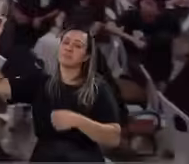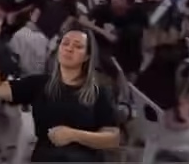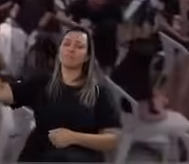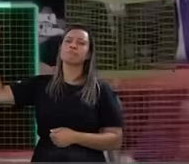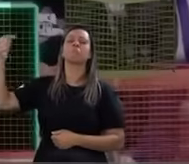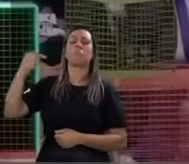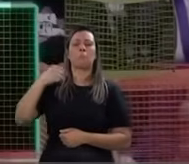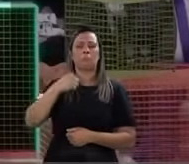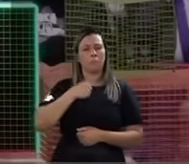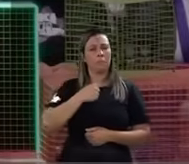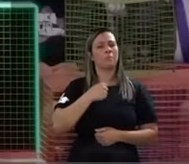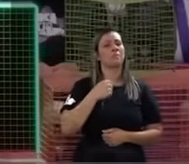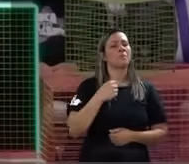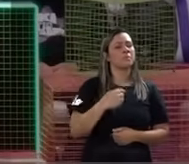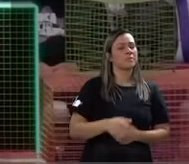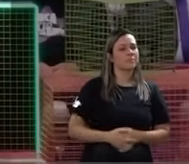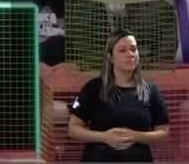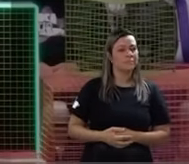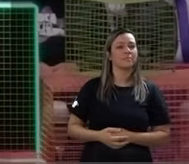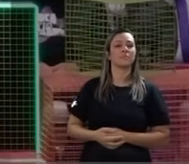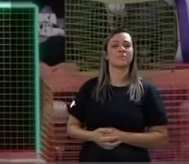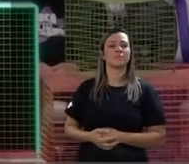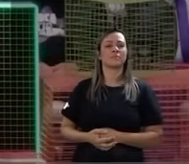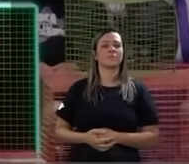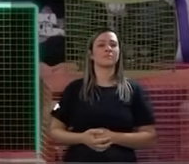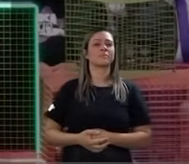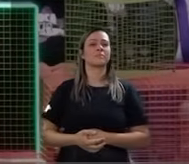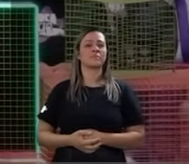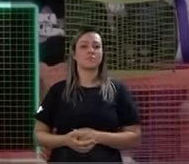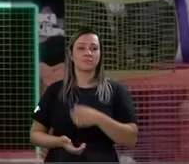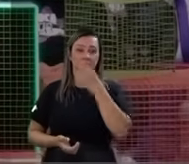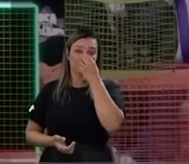dá para ficar melhor, diga para